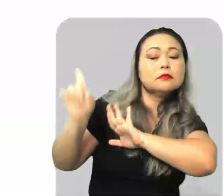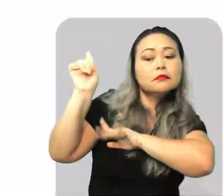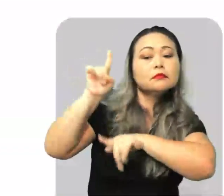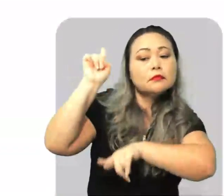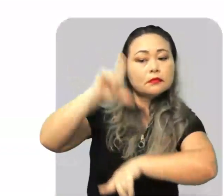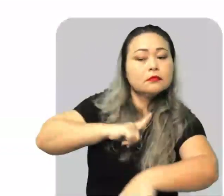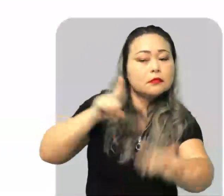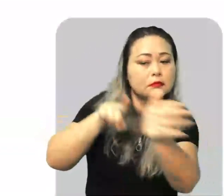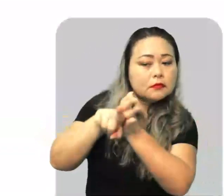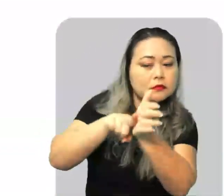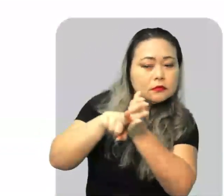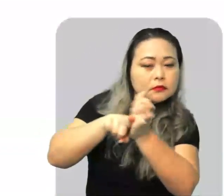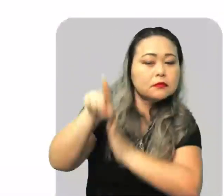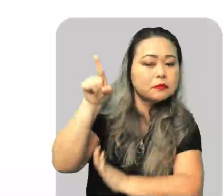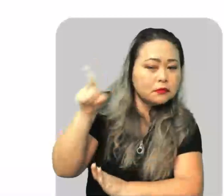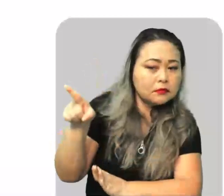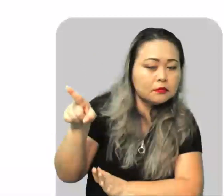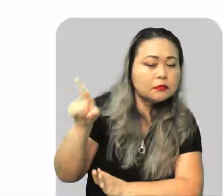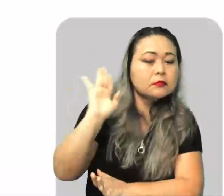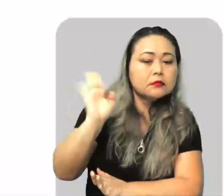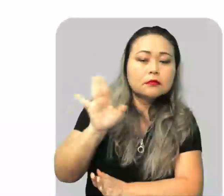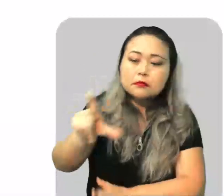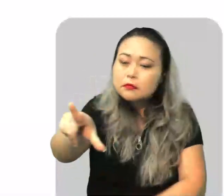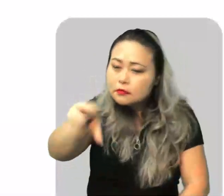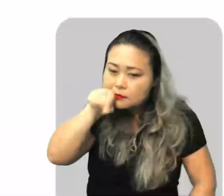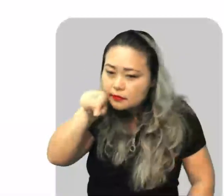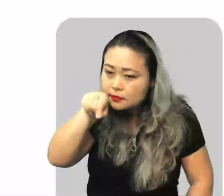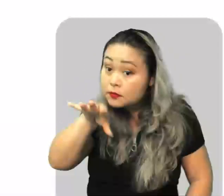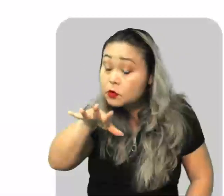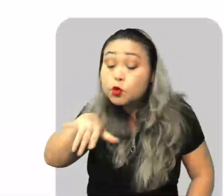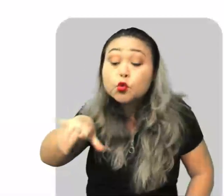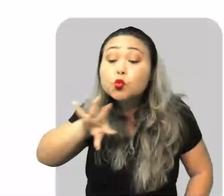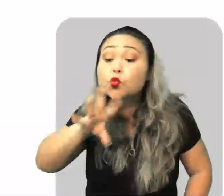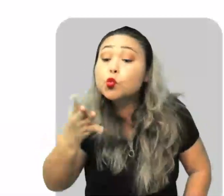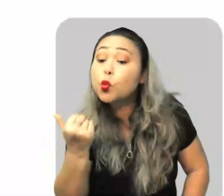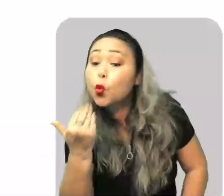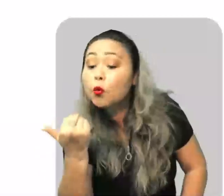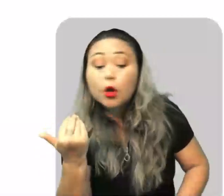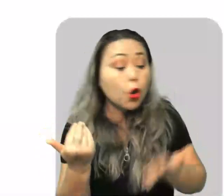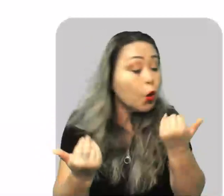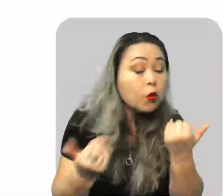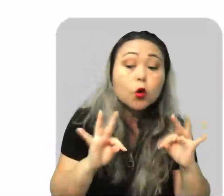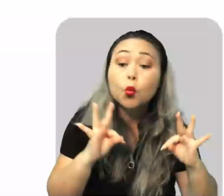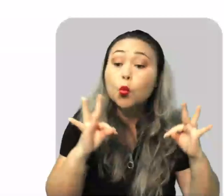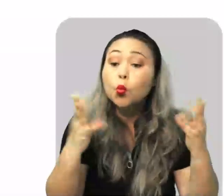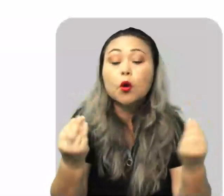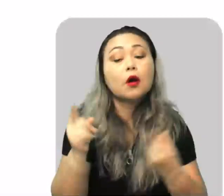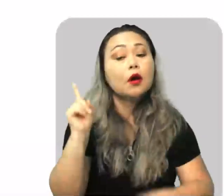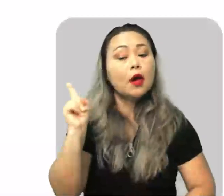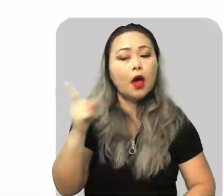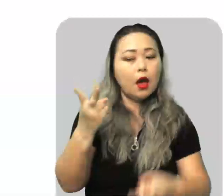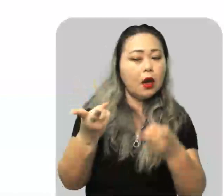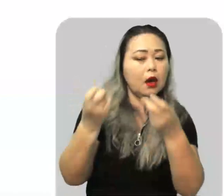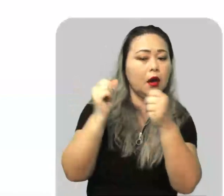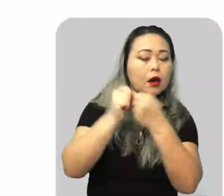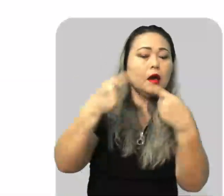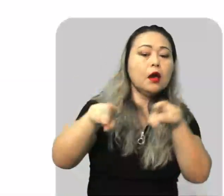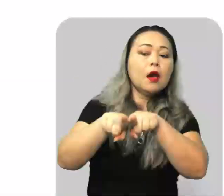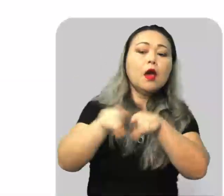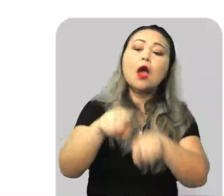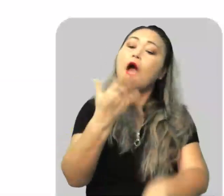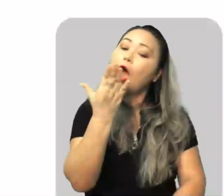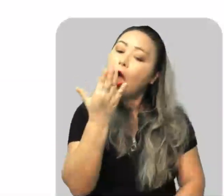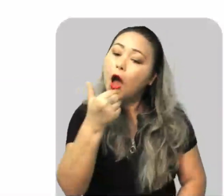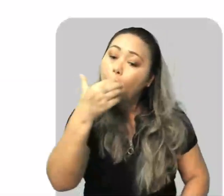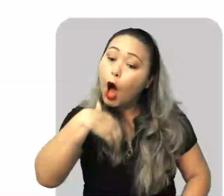que falava que elas escolhem de um tudo. E aí eles perceberam que esses animais comem também frutos